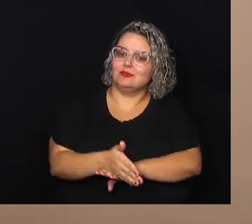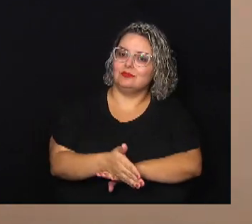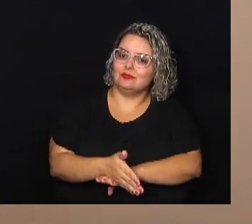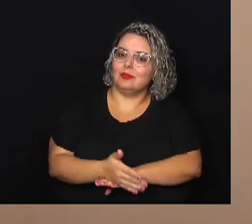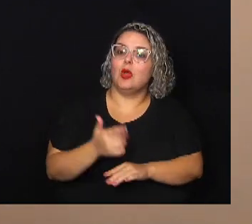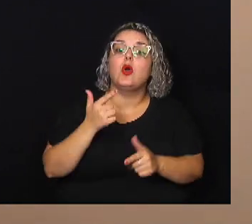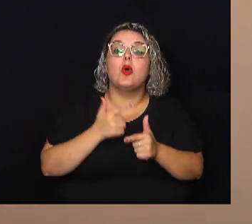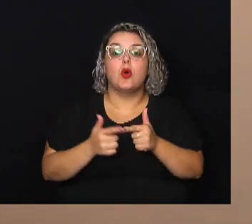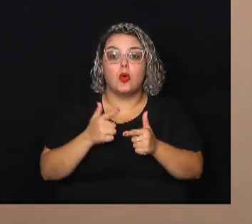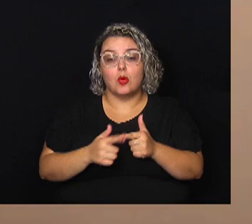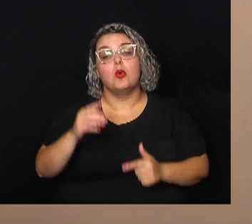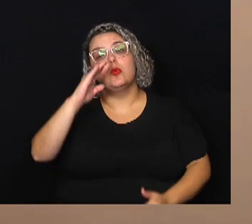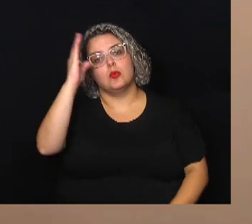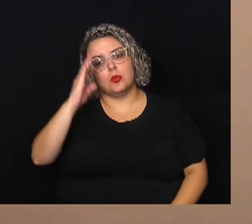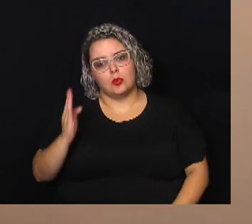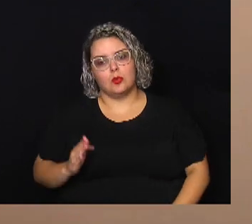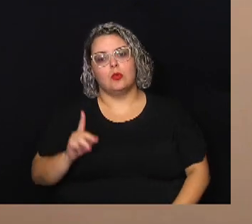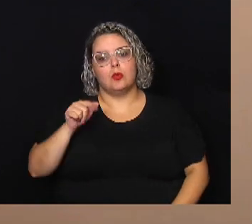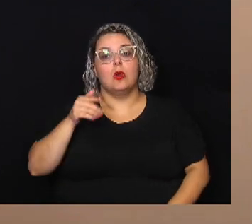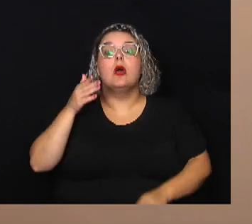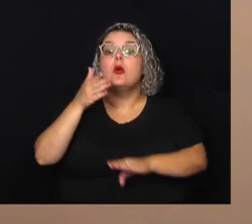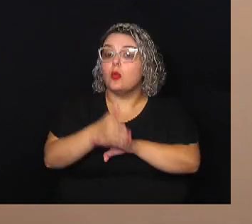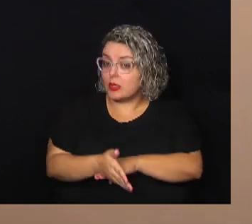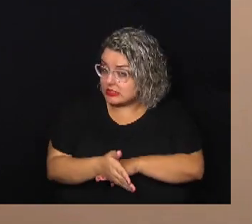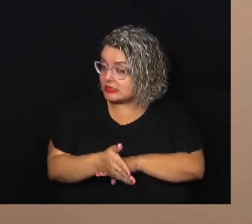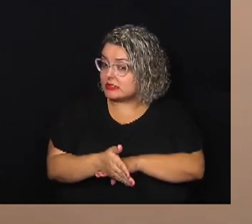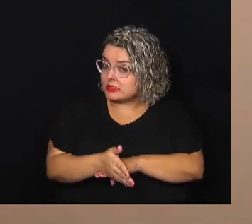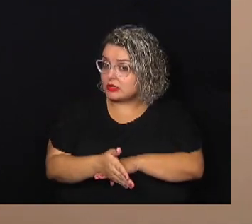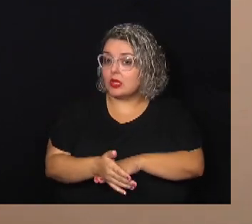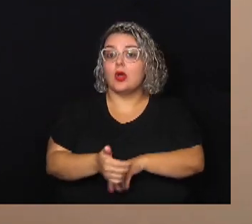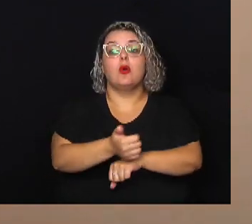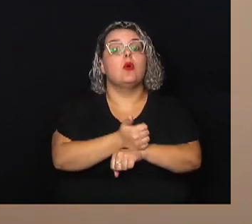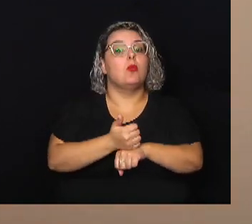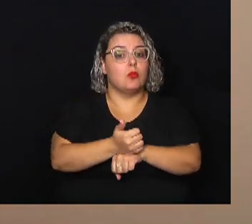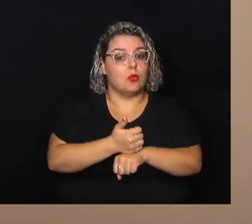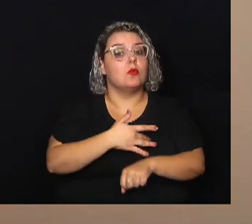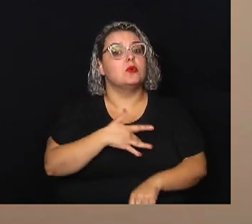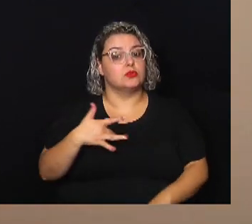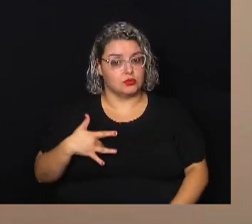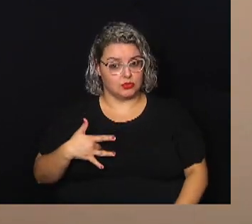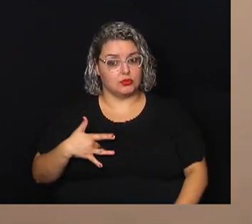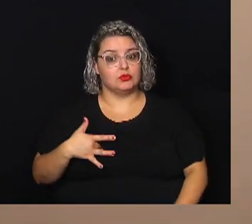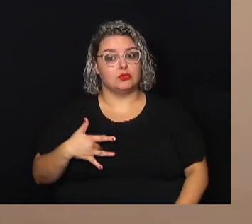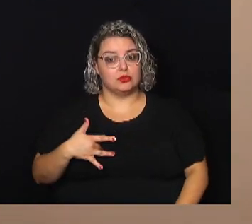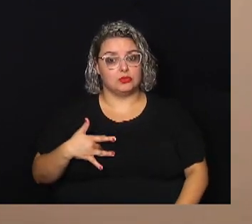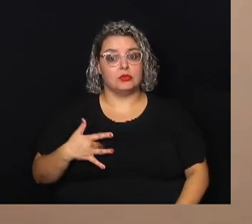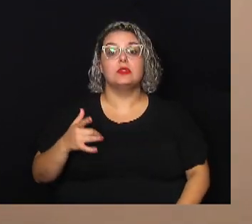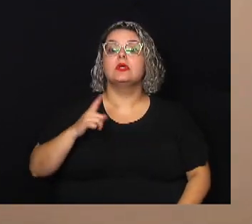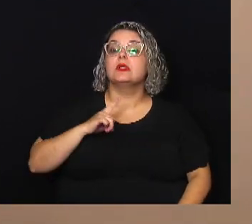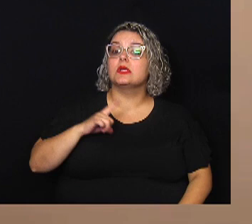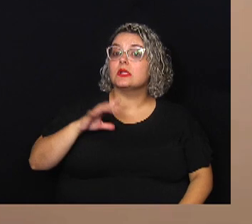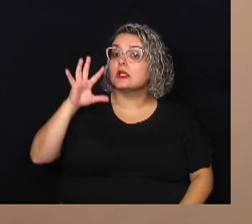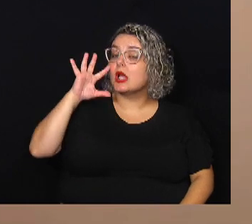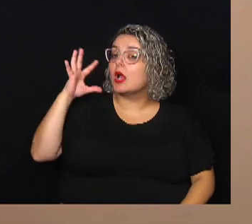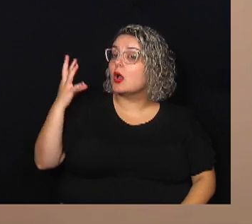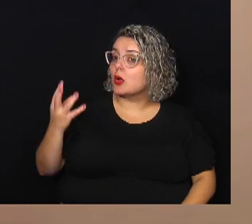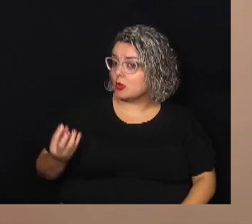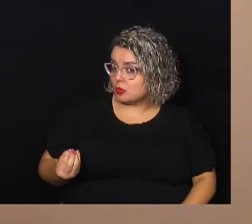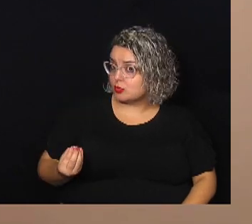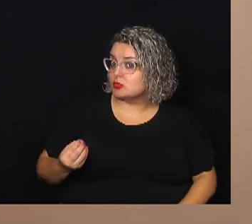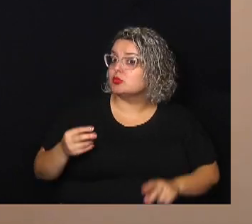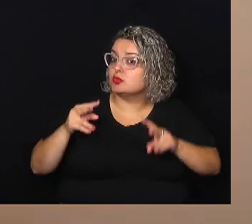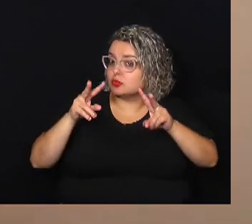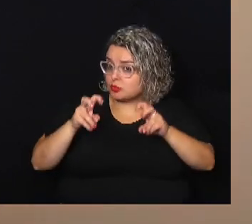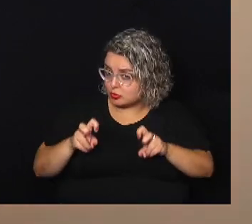problema ainda do Brasil é o acesso a um profissional de saúde que tenha conhecimento sobre o